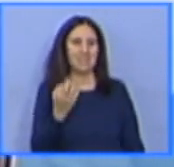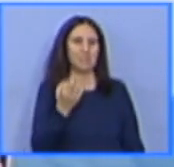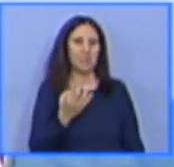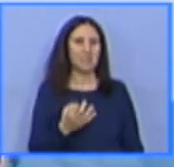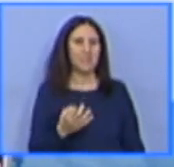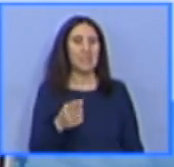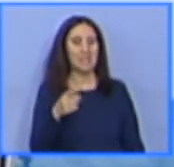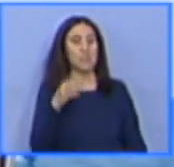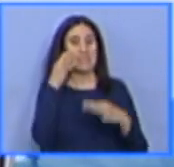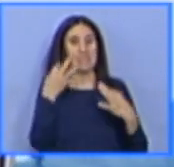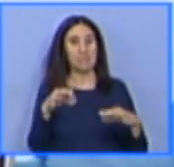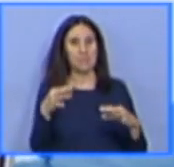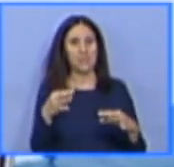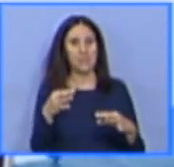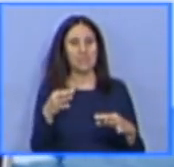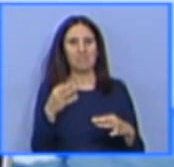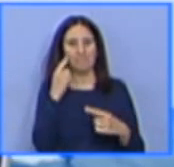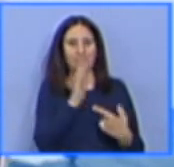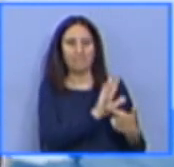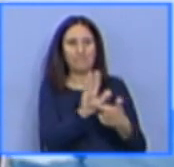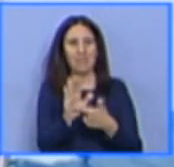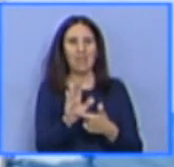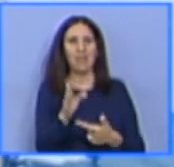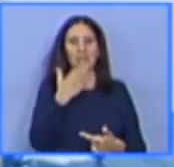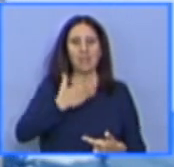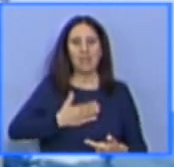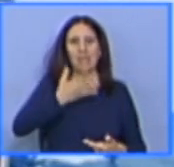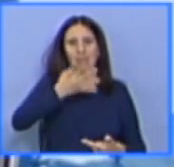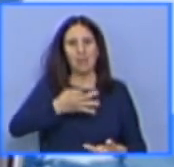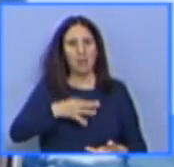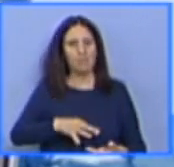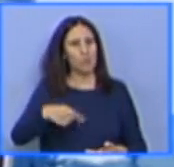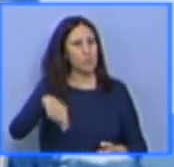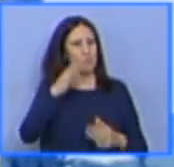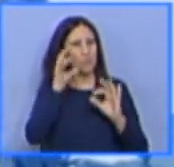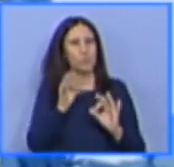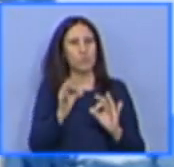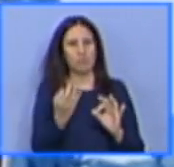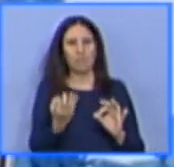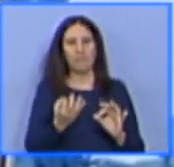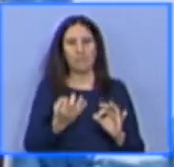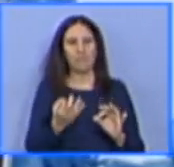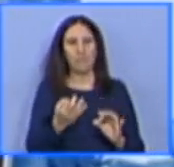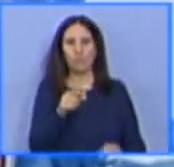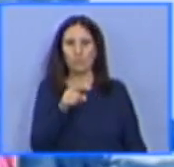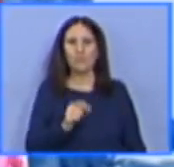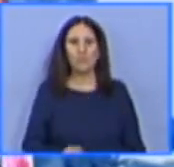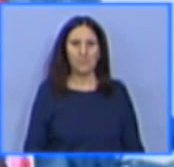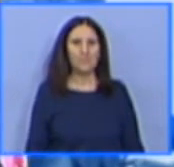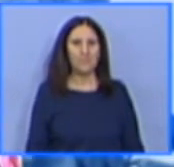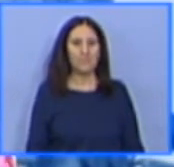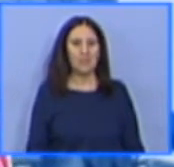simplistas realmente é o que estamos querendo fazer crer. Nós temos que ter cuidado realmente com isto. Quem tem